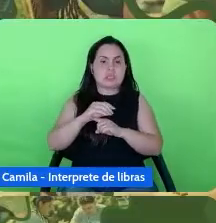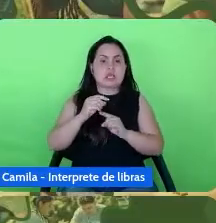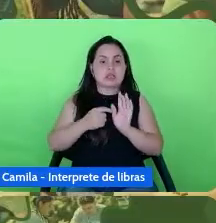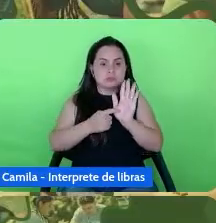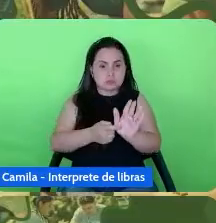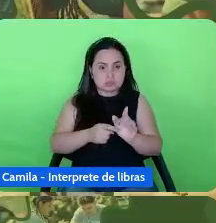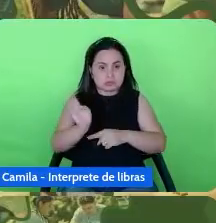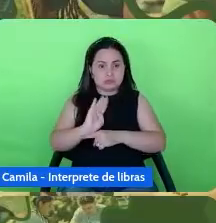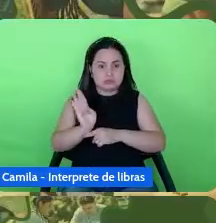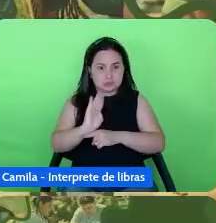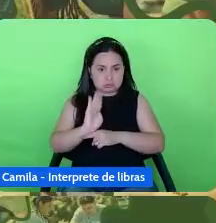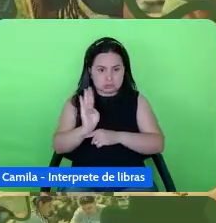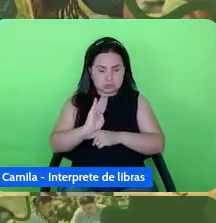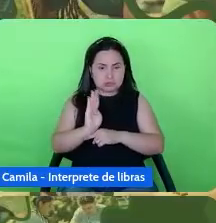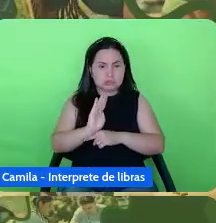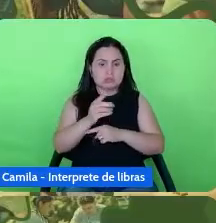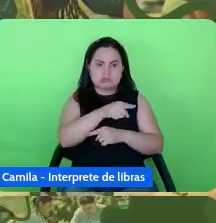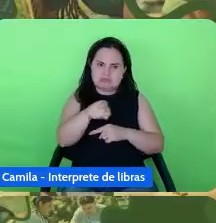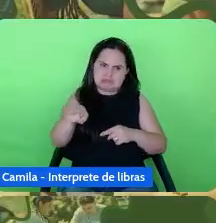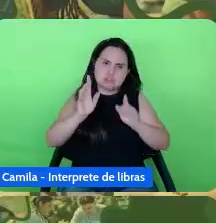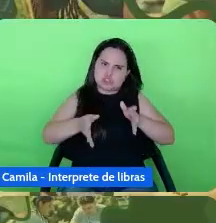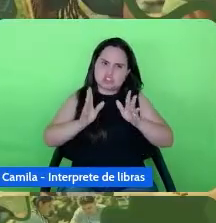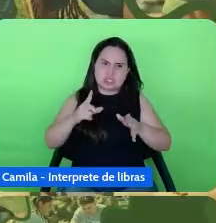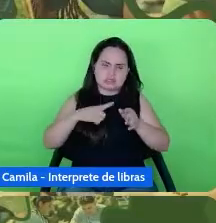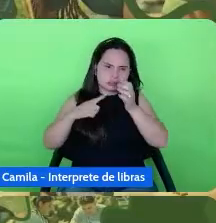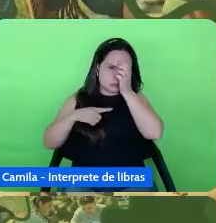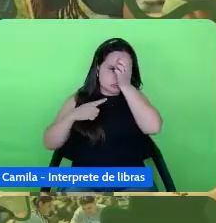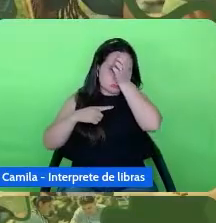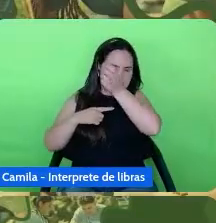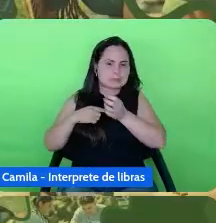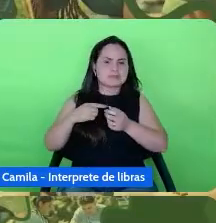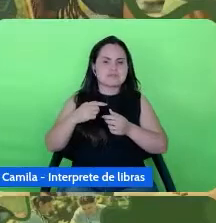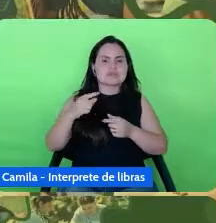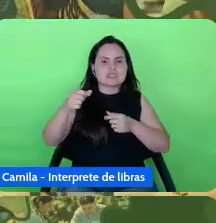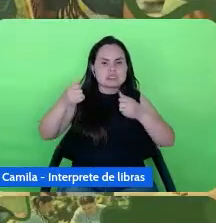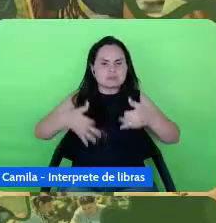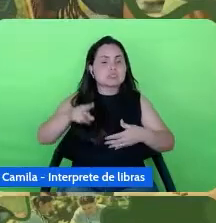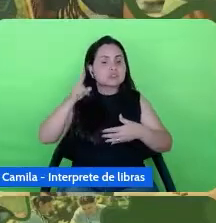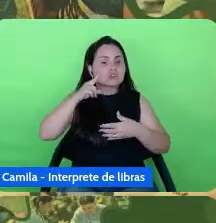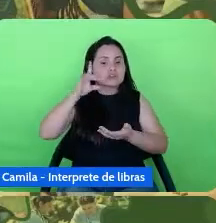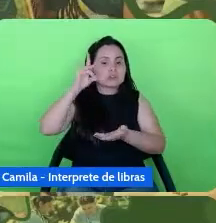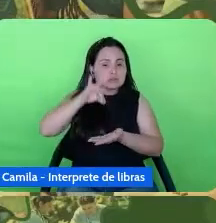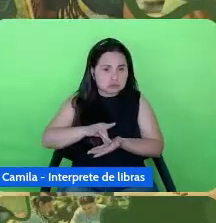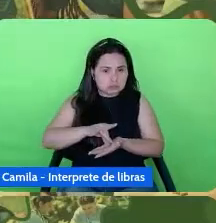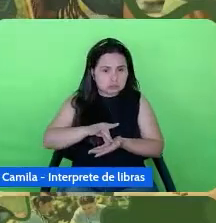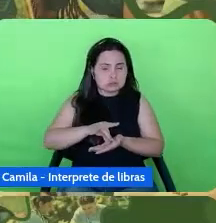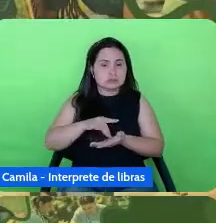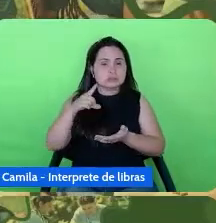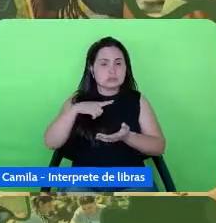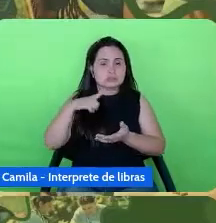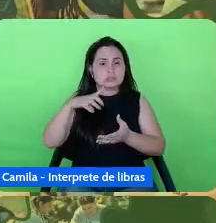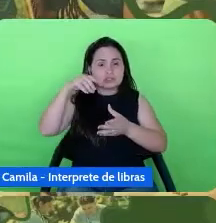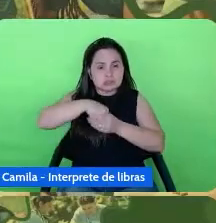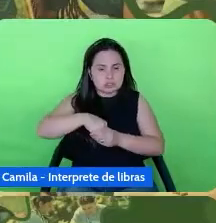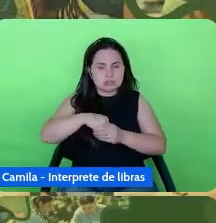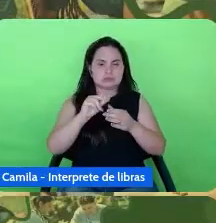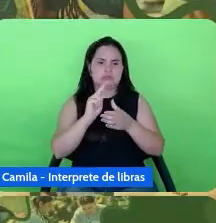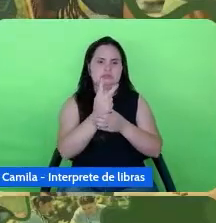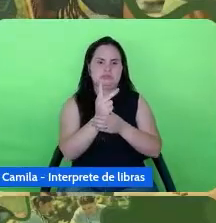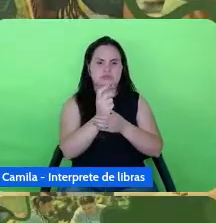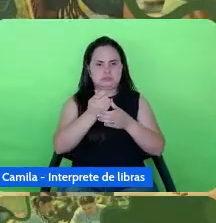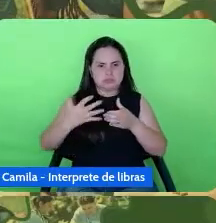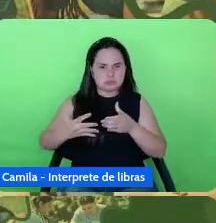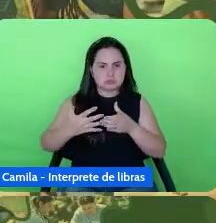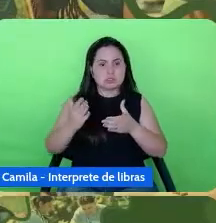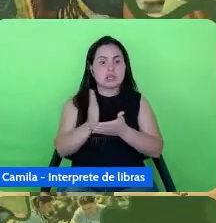que muitos e muitas devem ter assistido, está nos streamings aí, baseado em fatos reais, e que tem o espírito do Hackathon, né? Talvez muitos